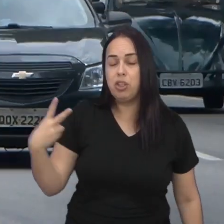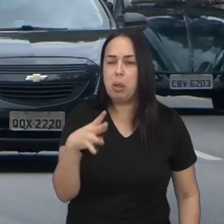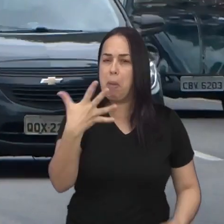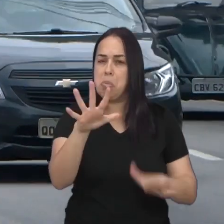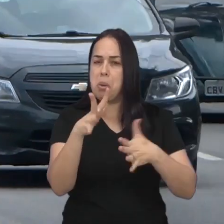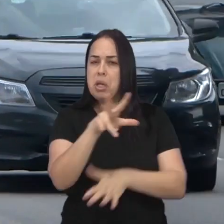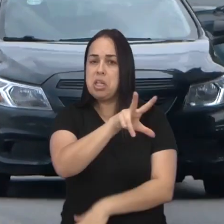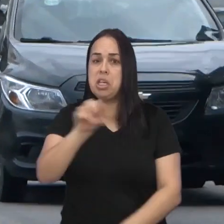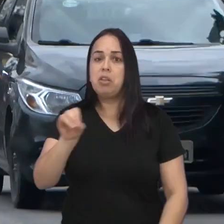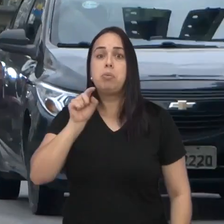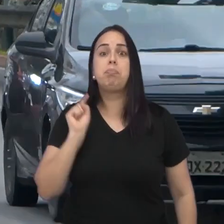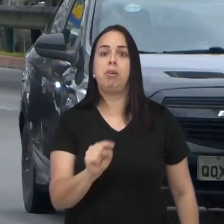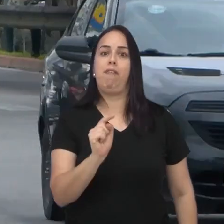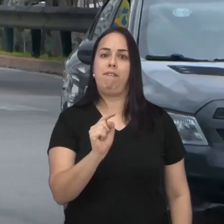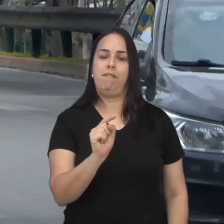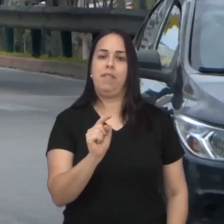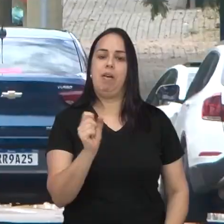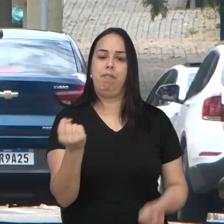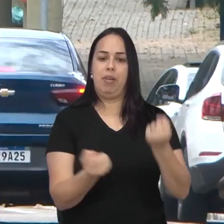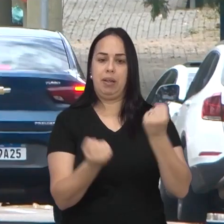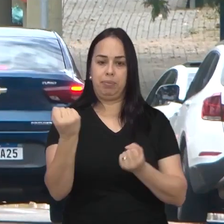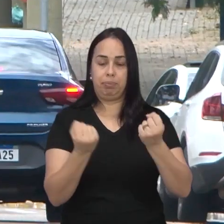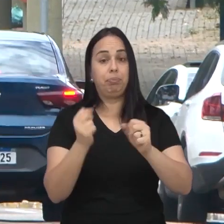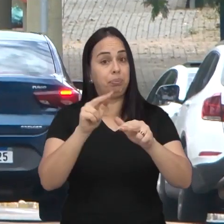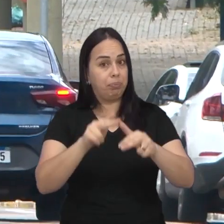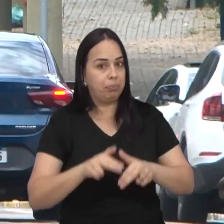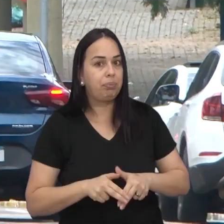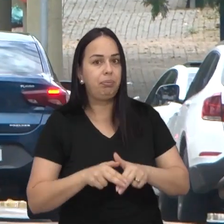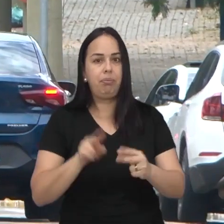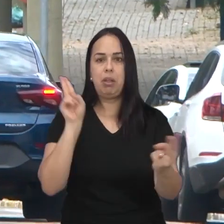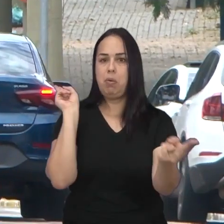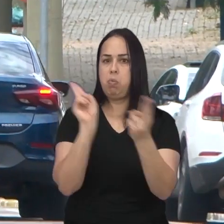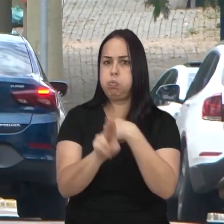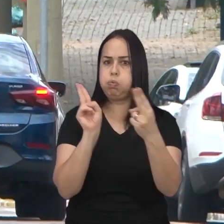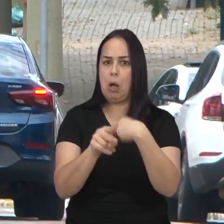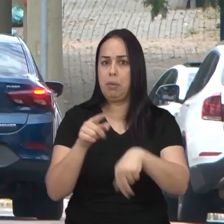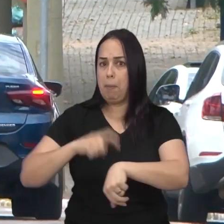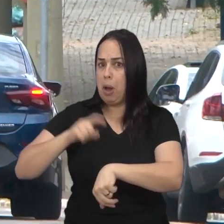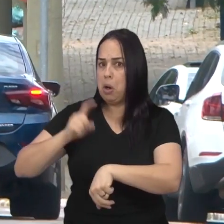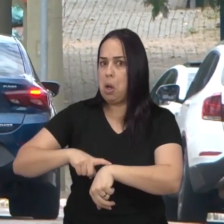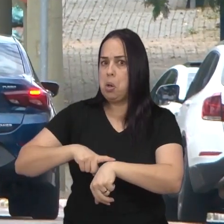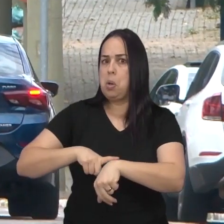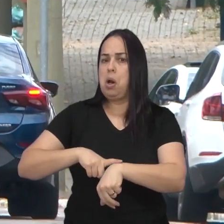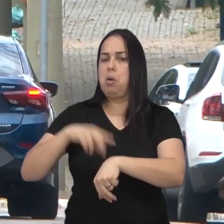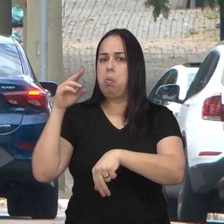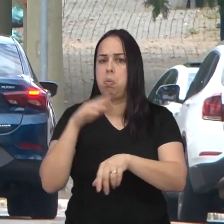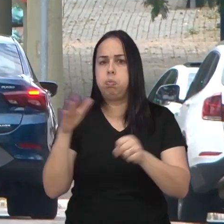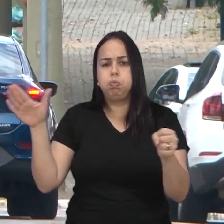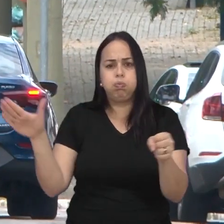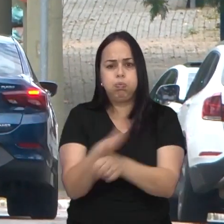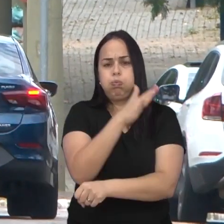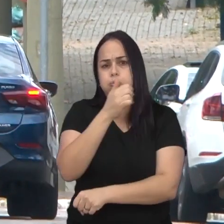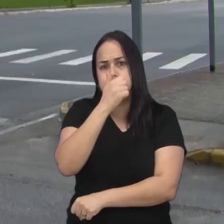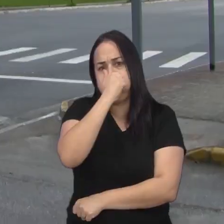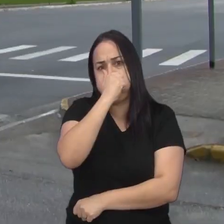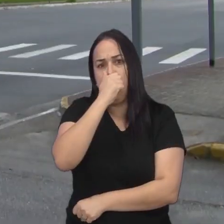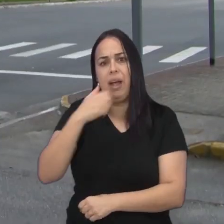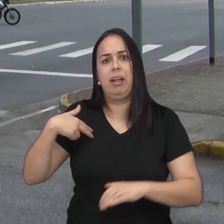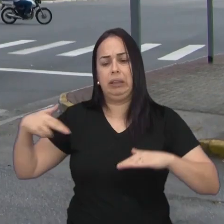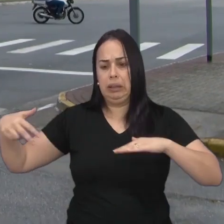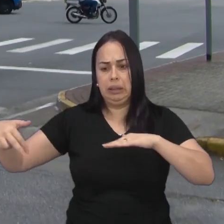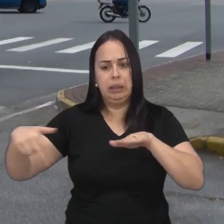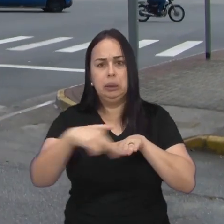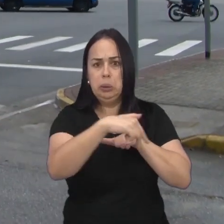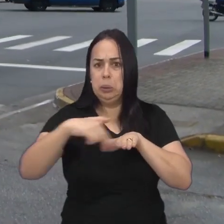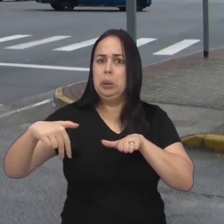somava quase 500 mil veículos. Por isso, em grandes avenidas, principalmente em horários de pico, é praticamente